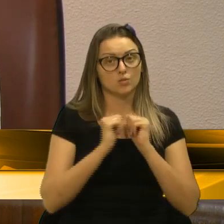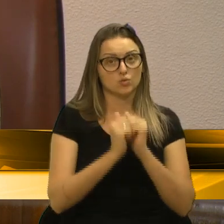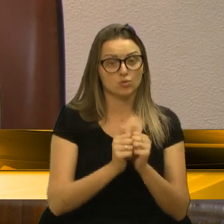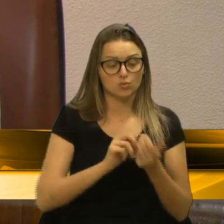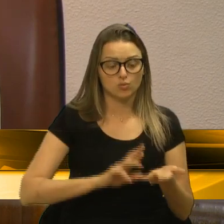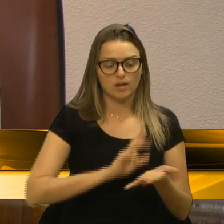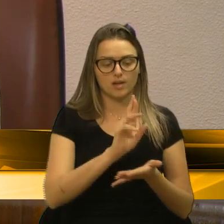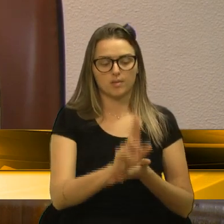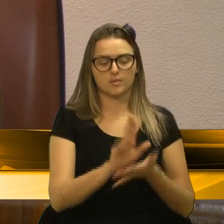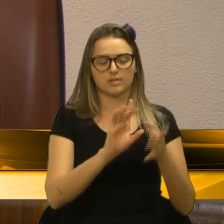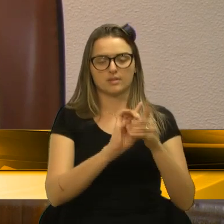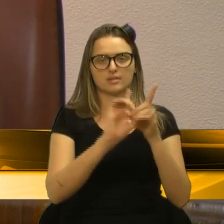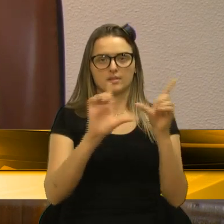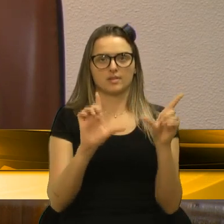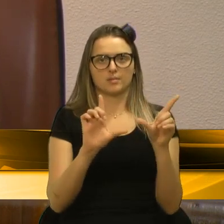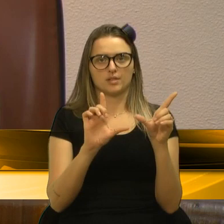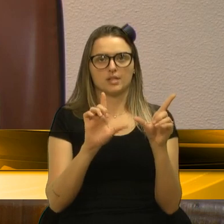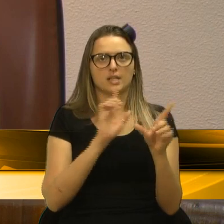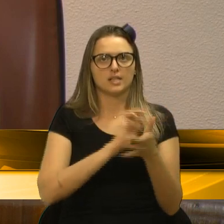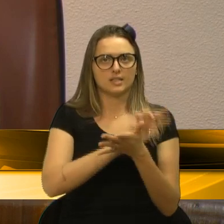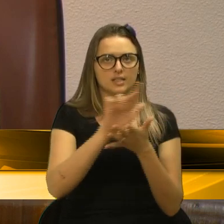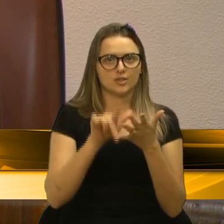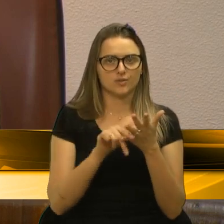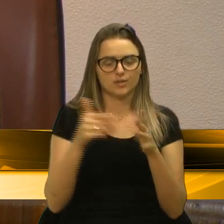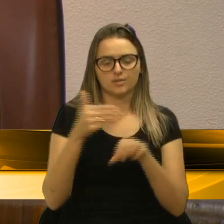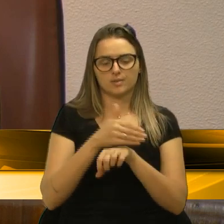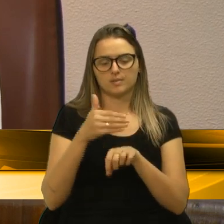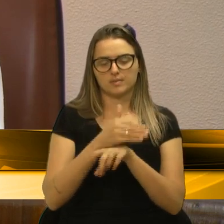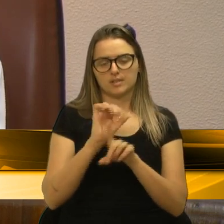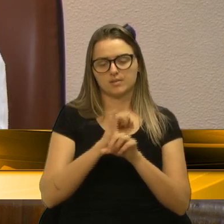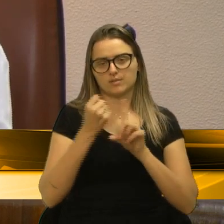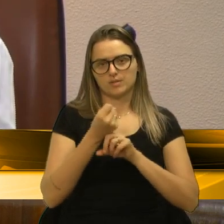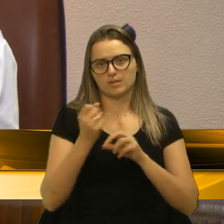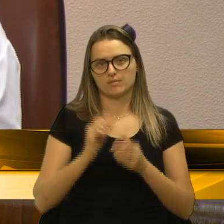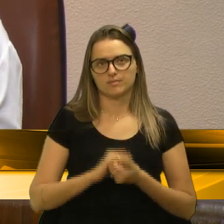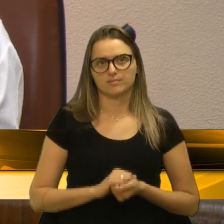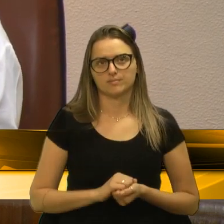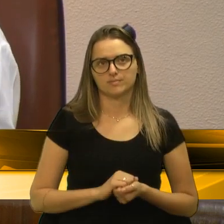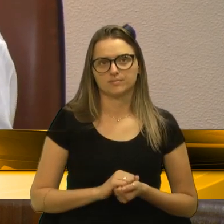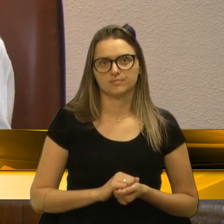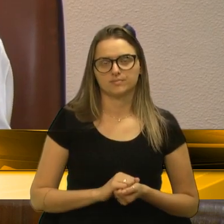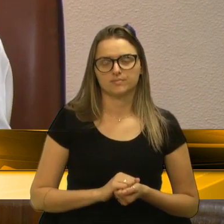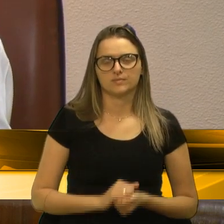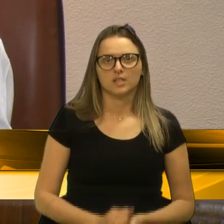representação democrática das várias partes da sociedade.